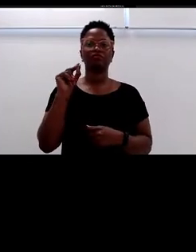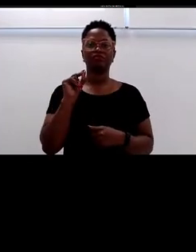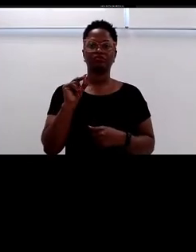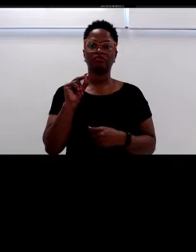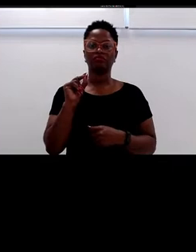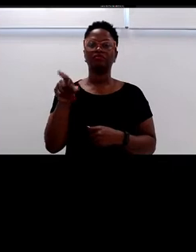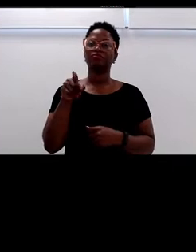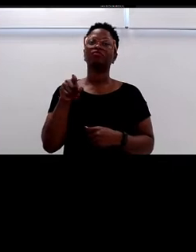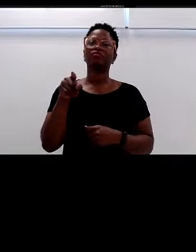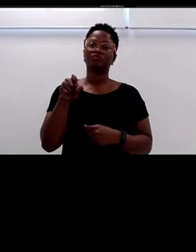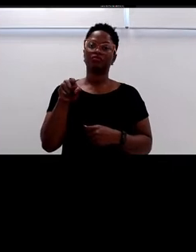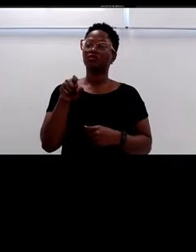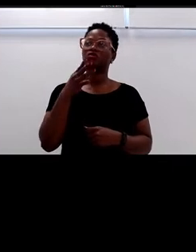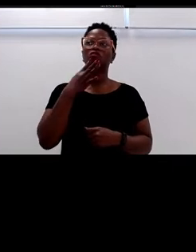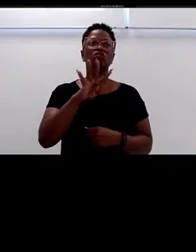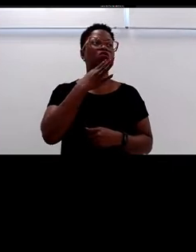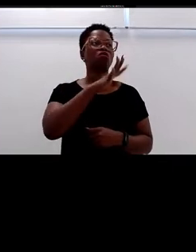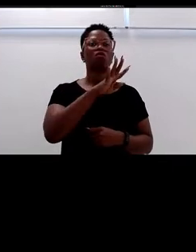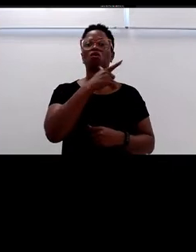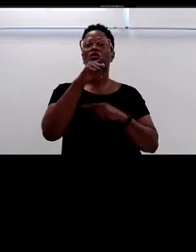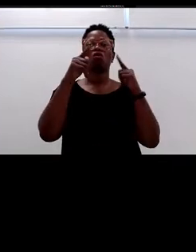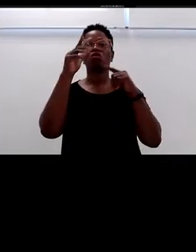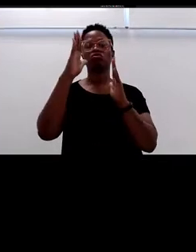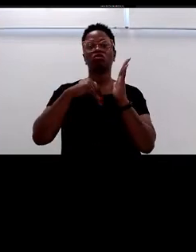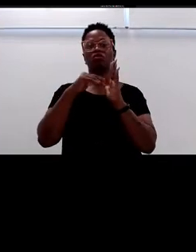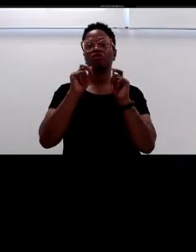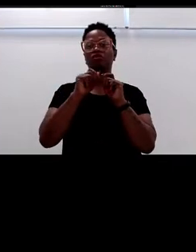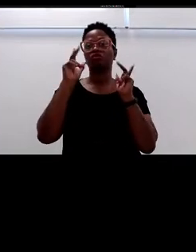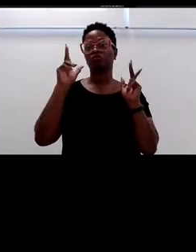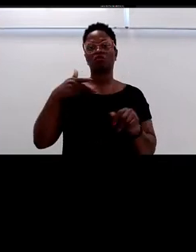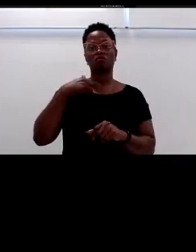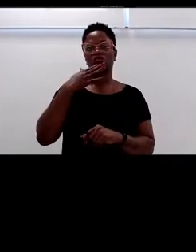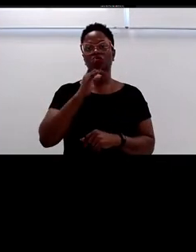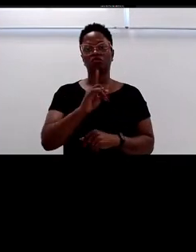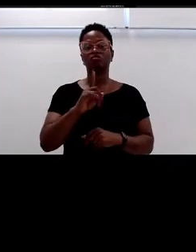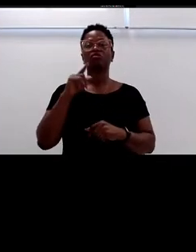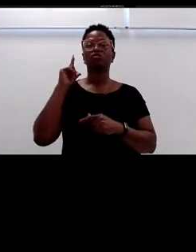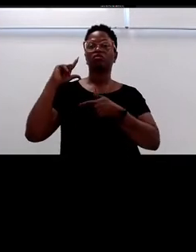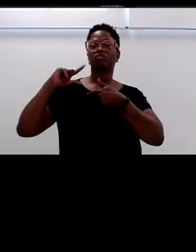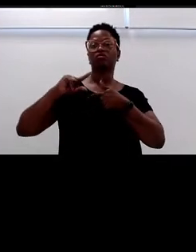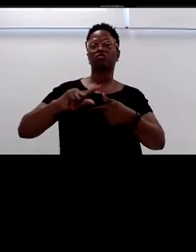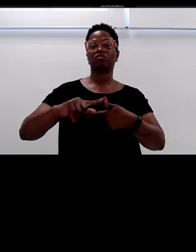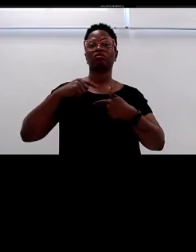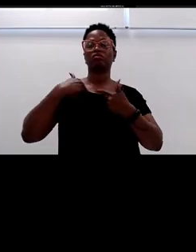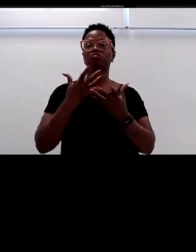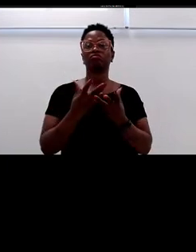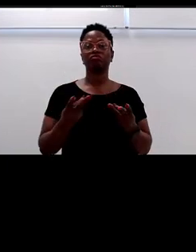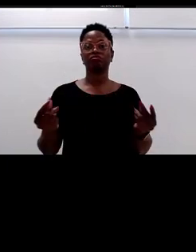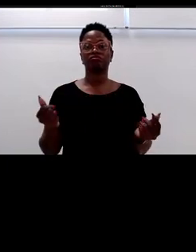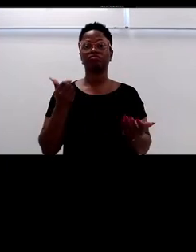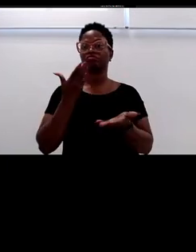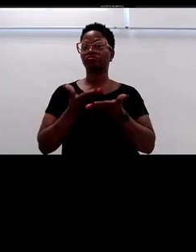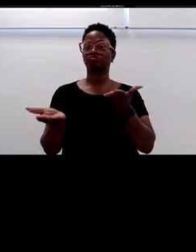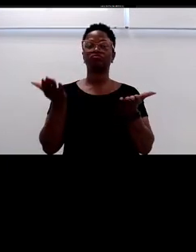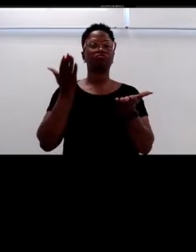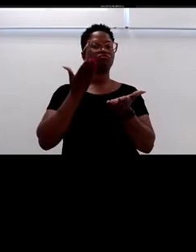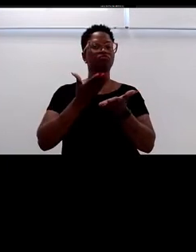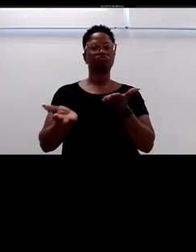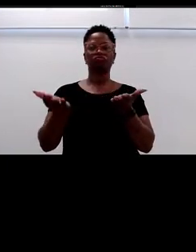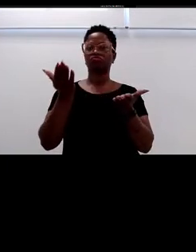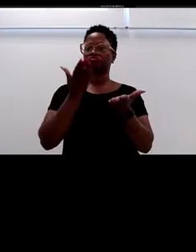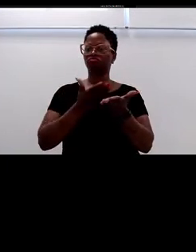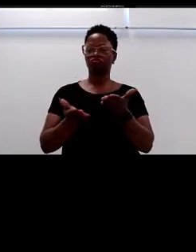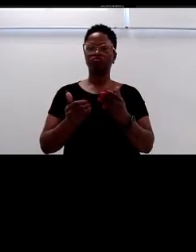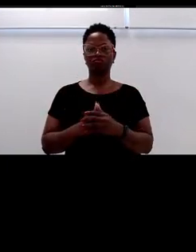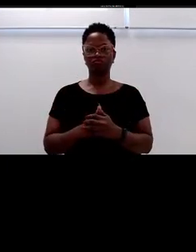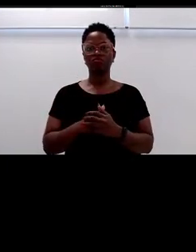Desconhecia qualquer outro pintor brasileiro que tivesse feito isso. E era uma tradição que estava se perdendo, era um conhecimento que estava se perdendo. Era